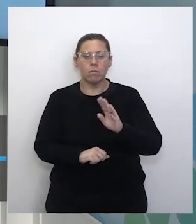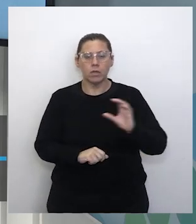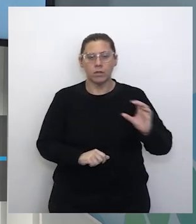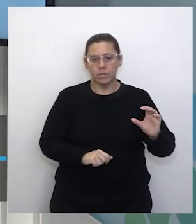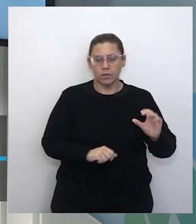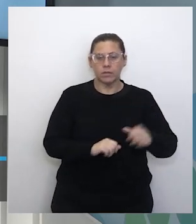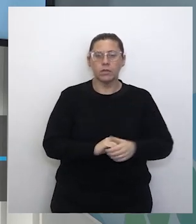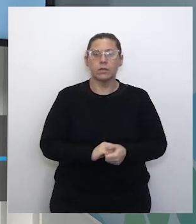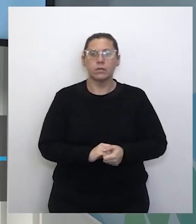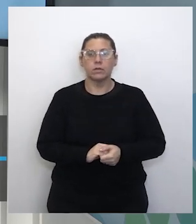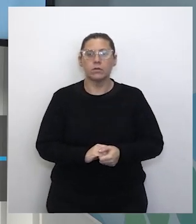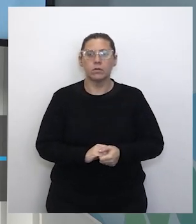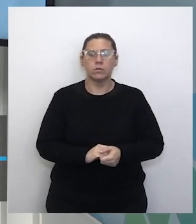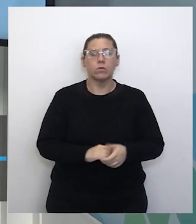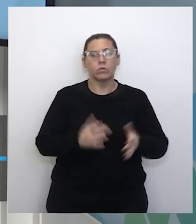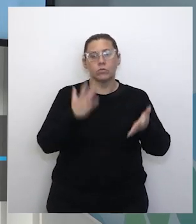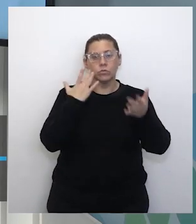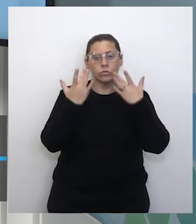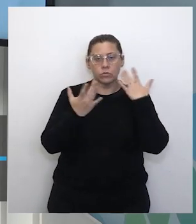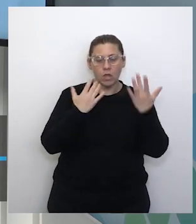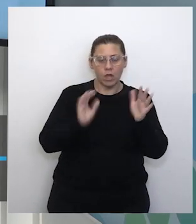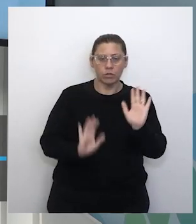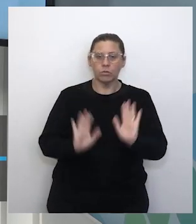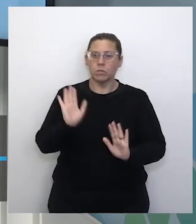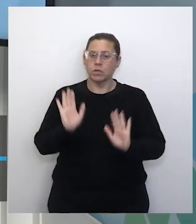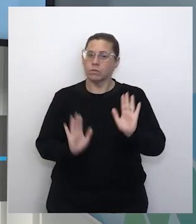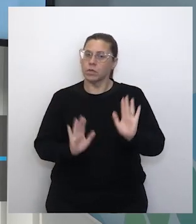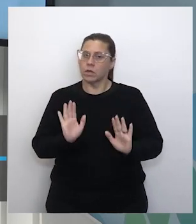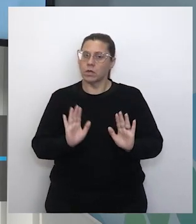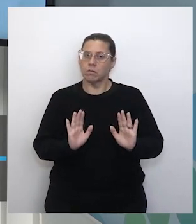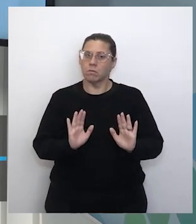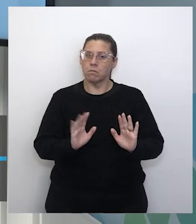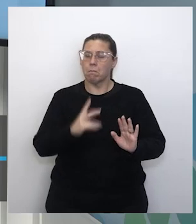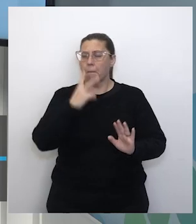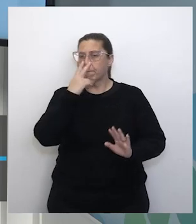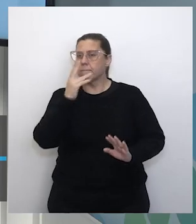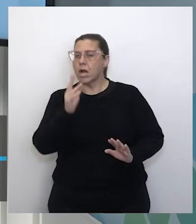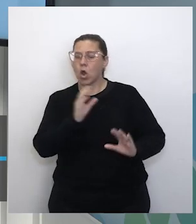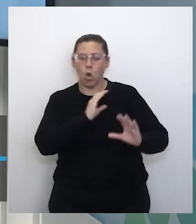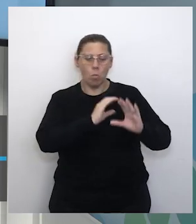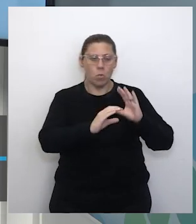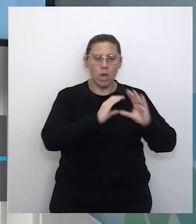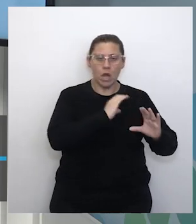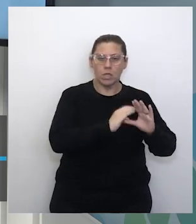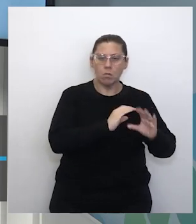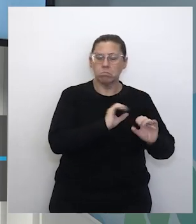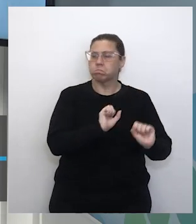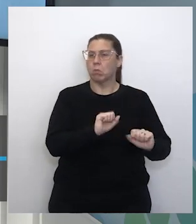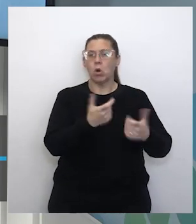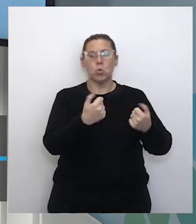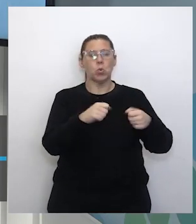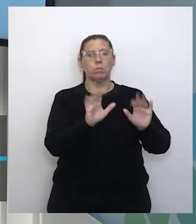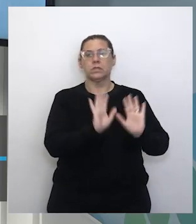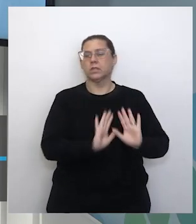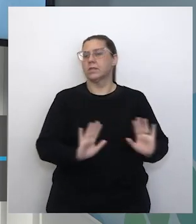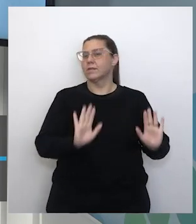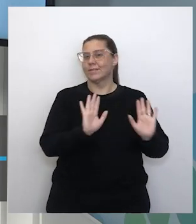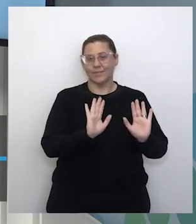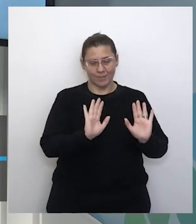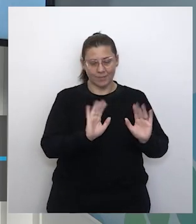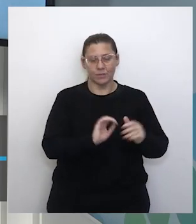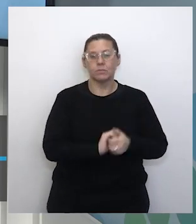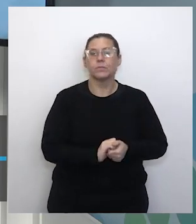então o teatro, a mímica, o teatro, ele perde essa função de comunicação. O homem já não precisava mais utilizar o teatro, a